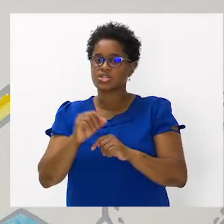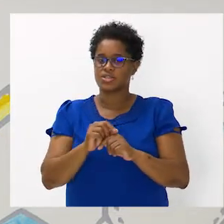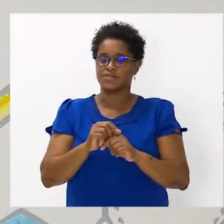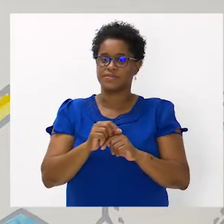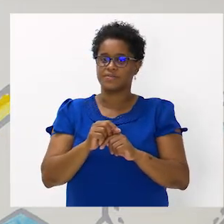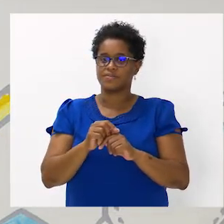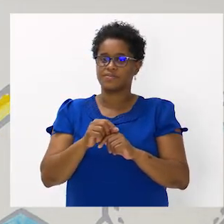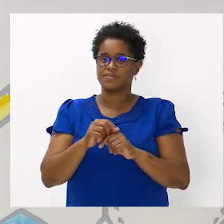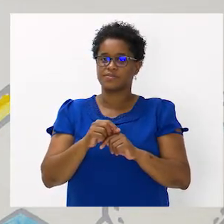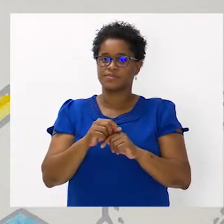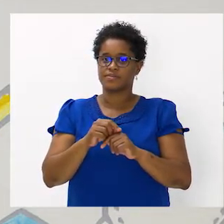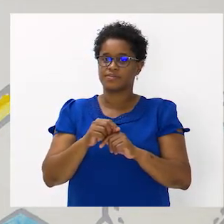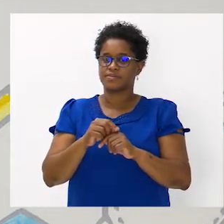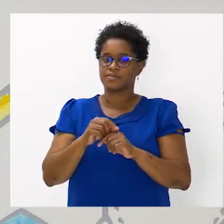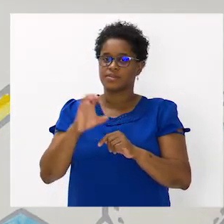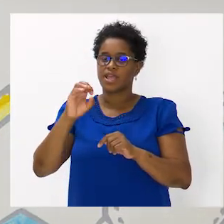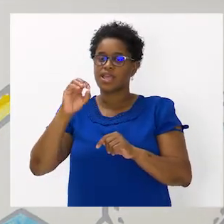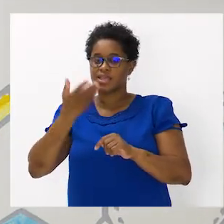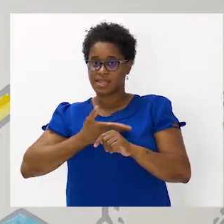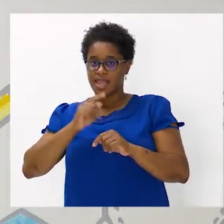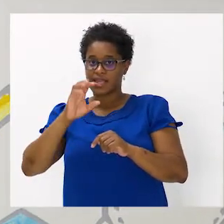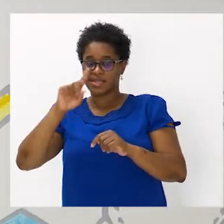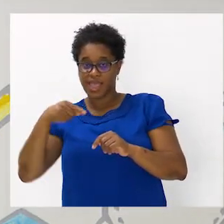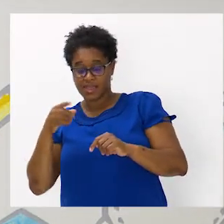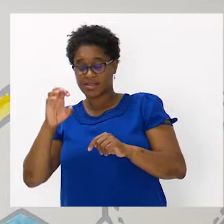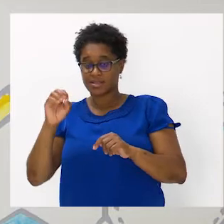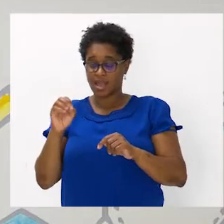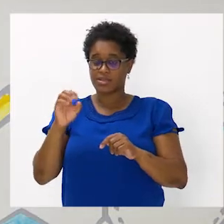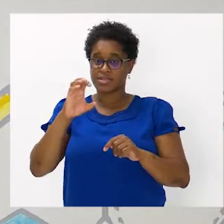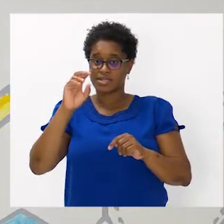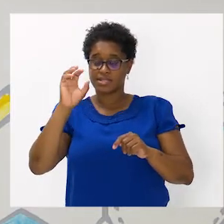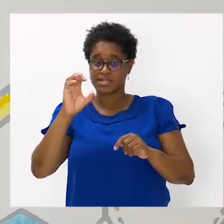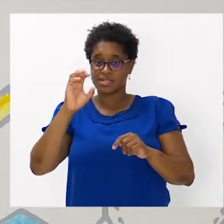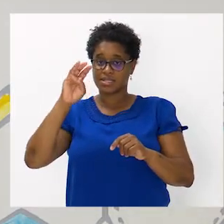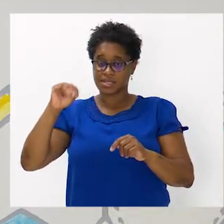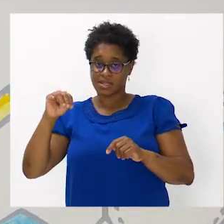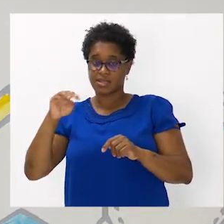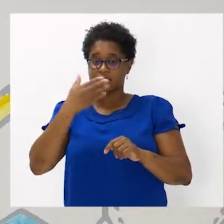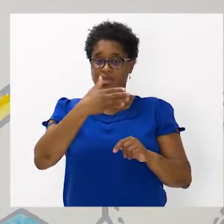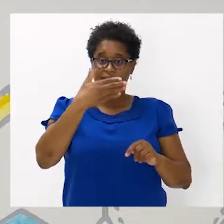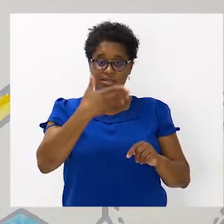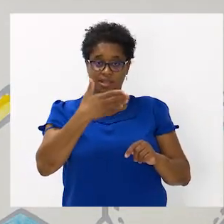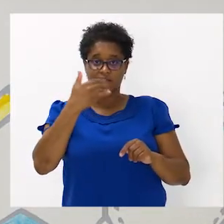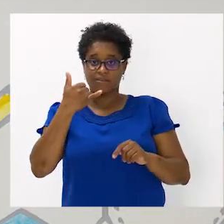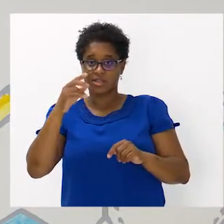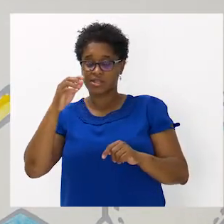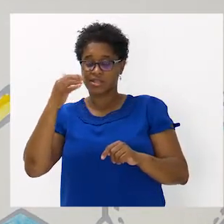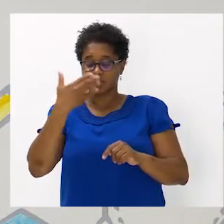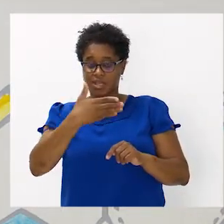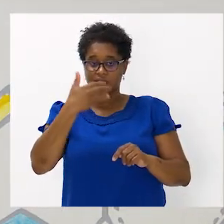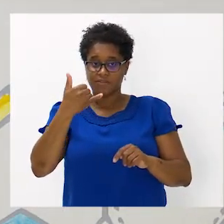1.256 décimas centímetros, ok? Ou seja,